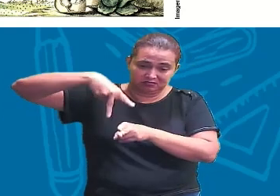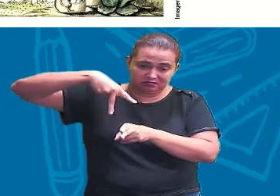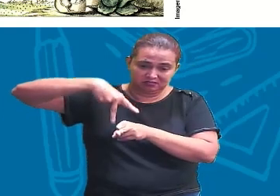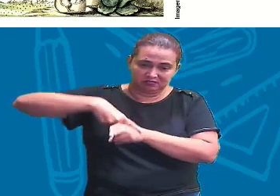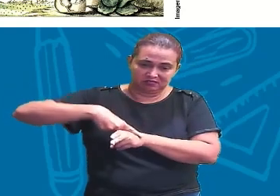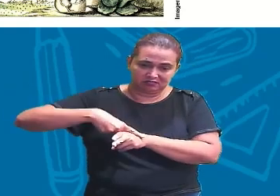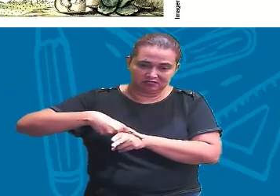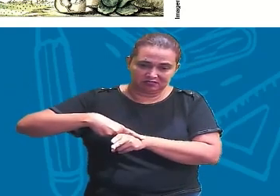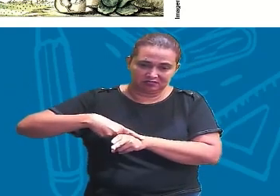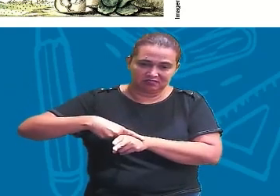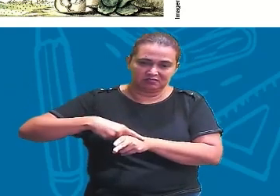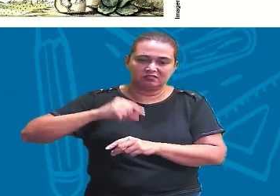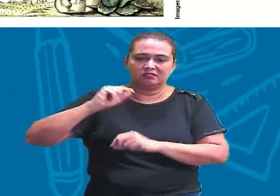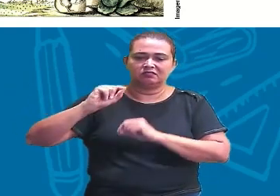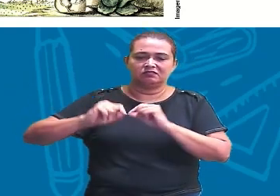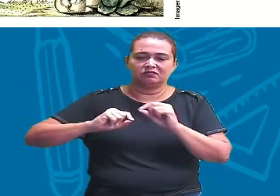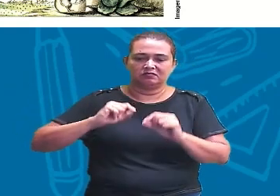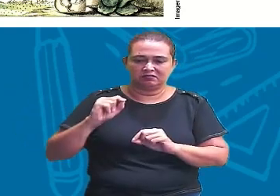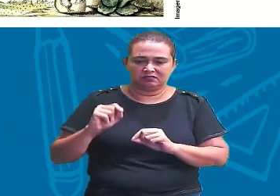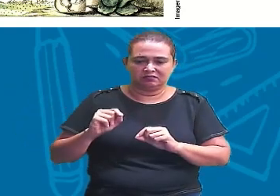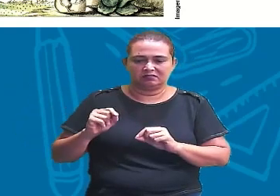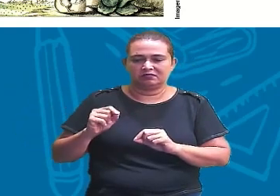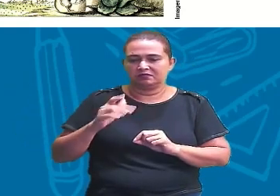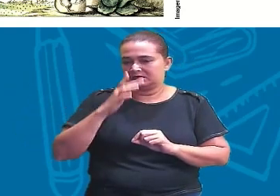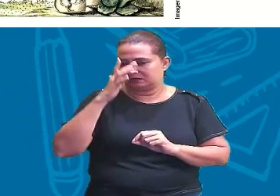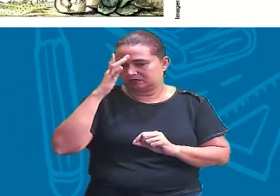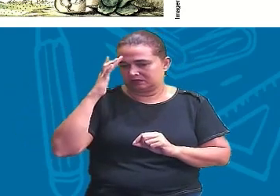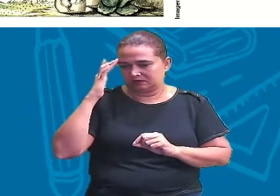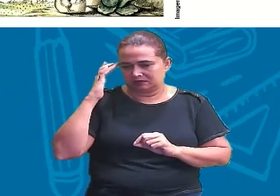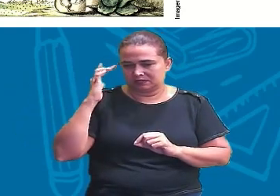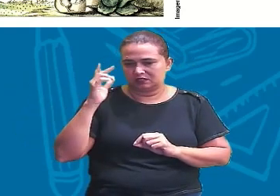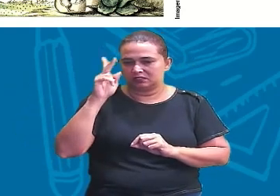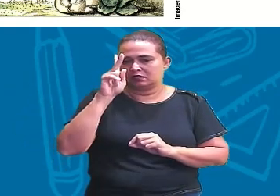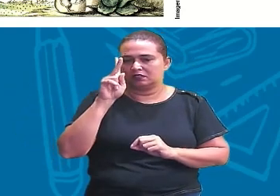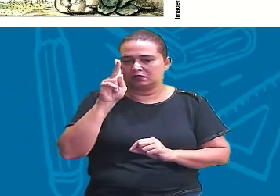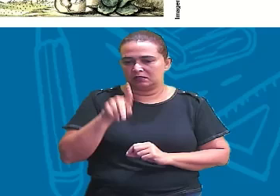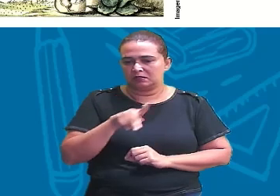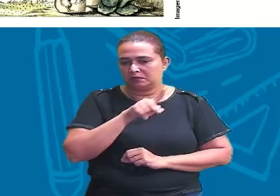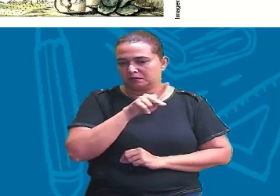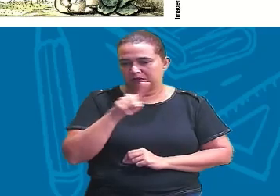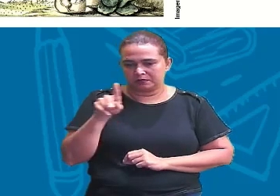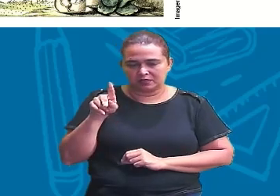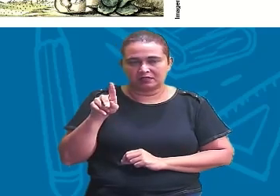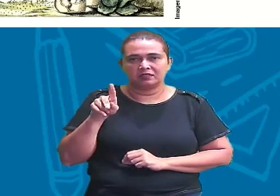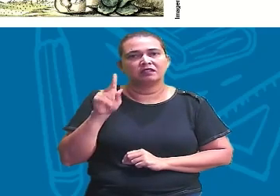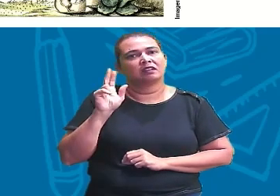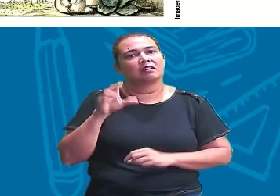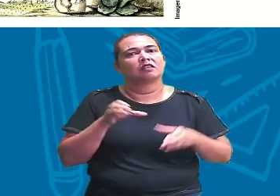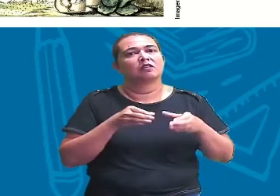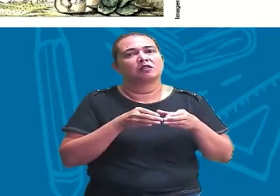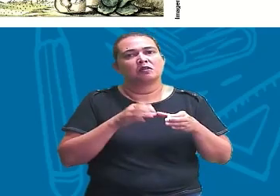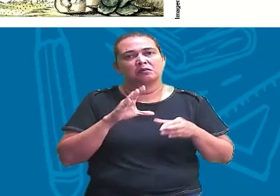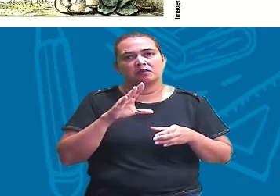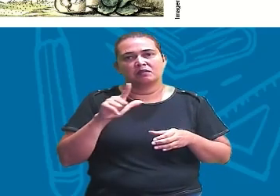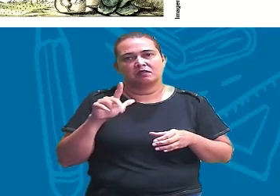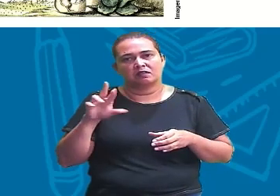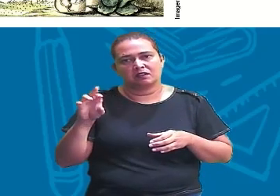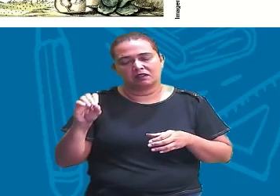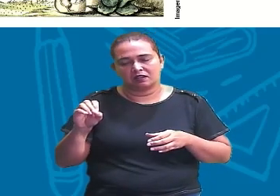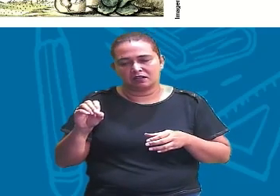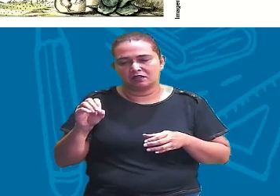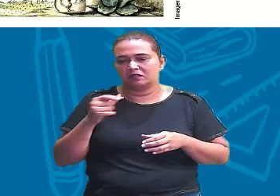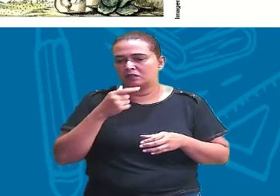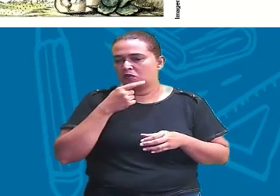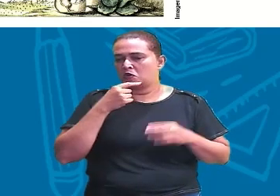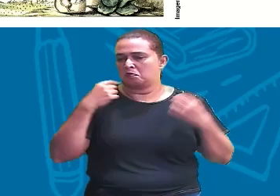está sustentando, nós temos outras duas pessoas. Um padre, que representa o clero, e nós temos um homem